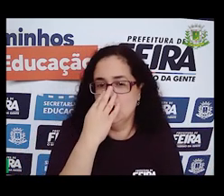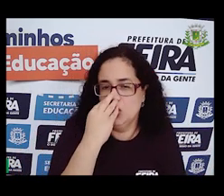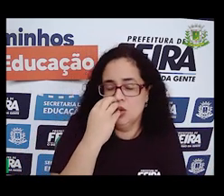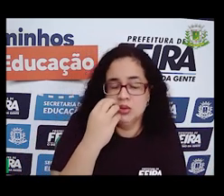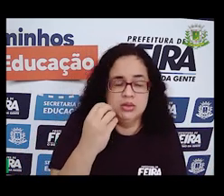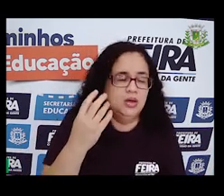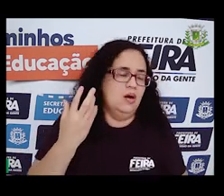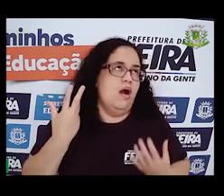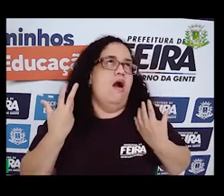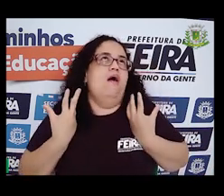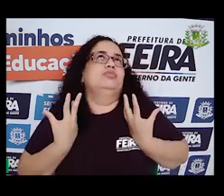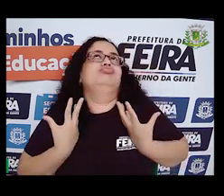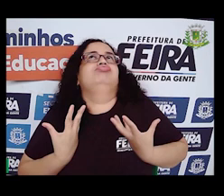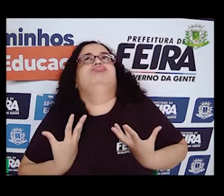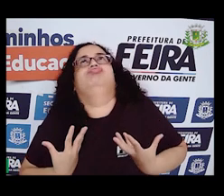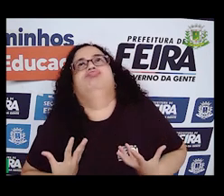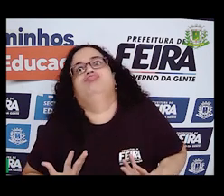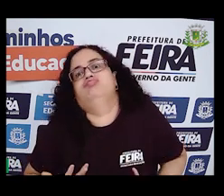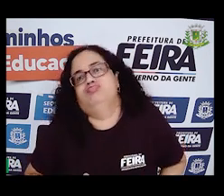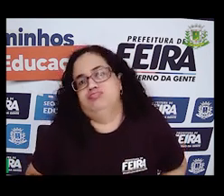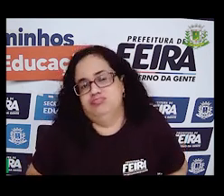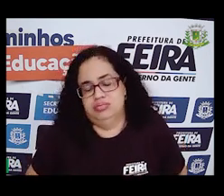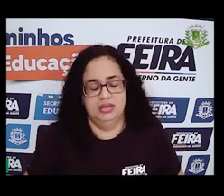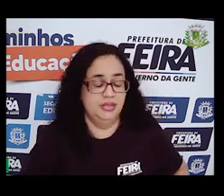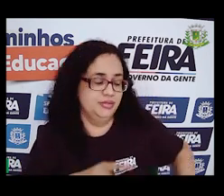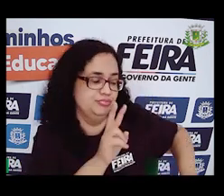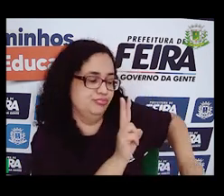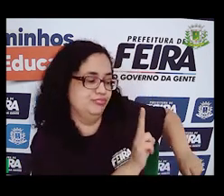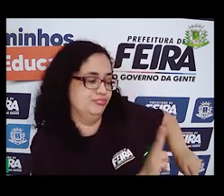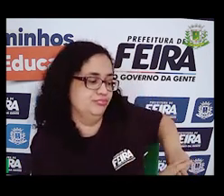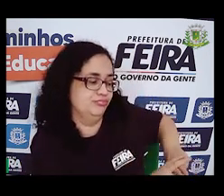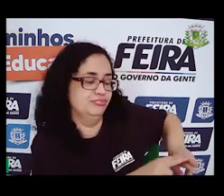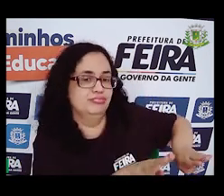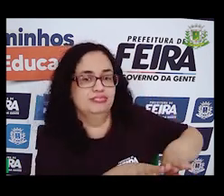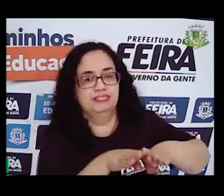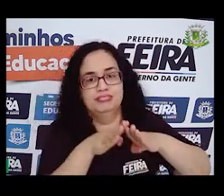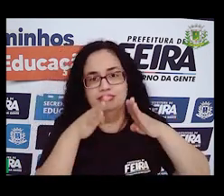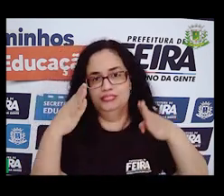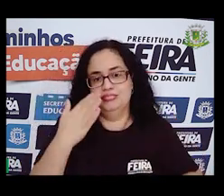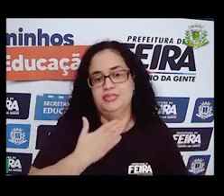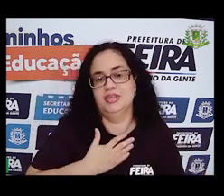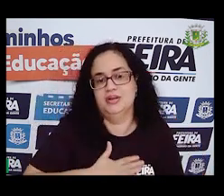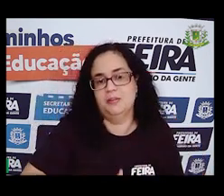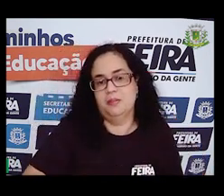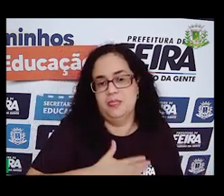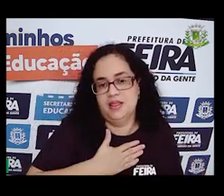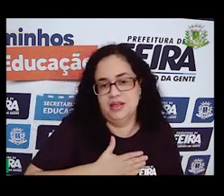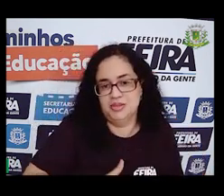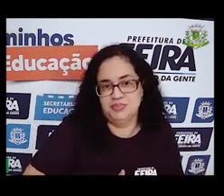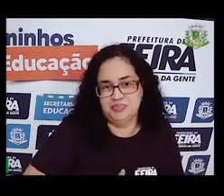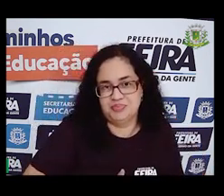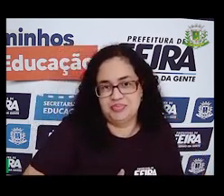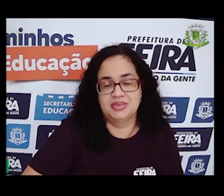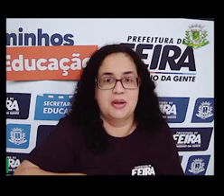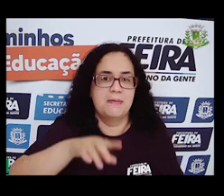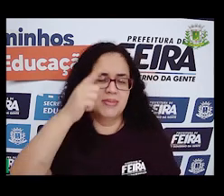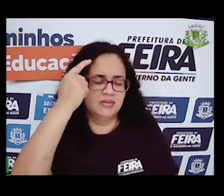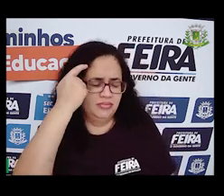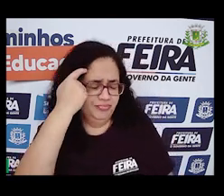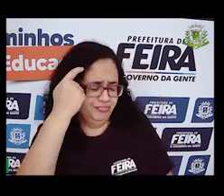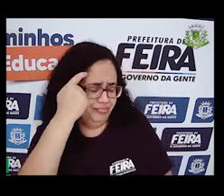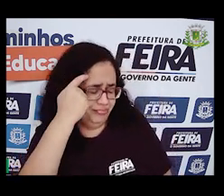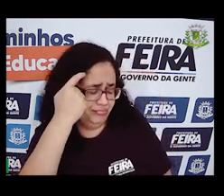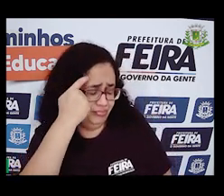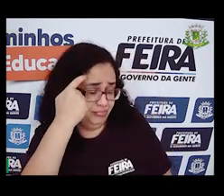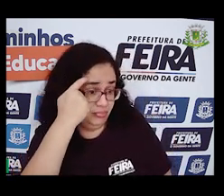ficou tão cansado que acabou sentando-se ao pé da porta para descansar. Enquanto isso, pensou e